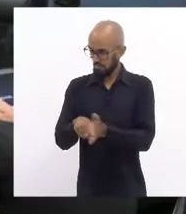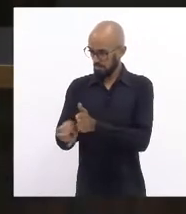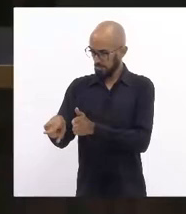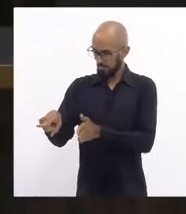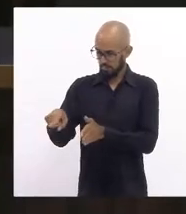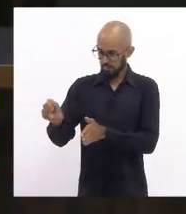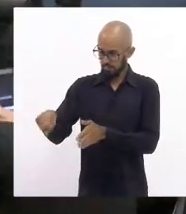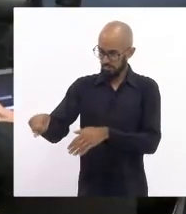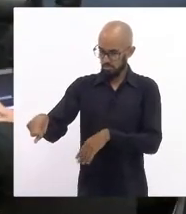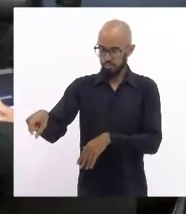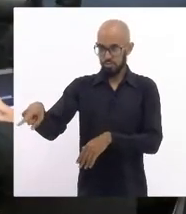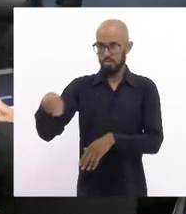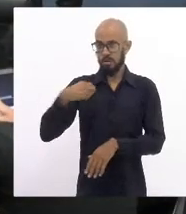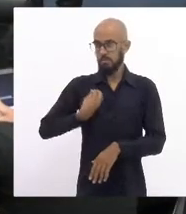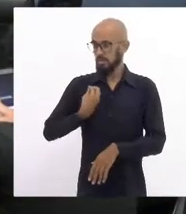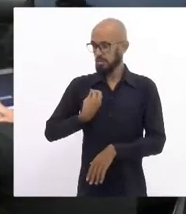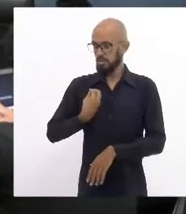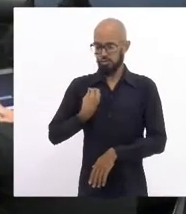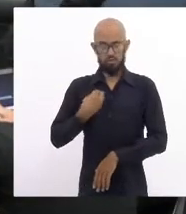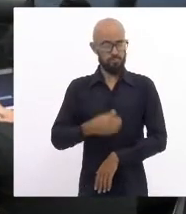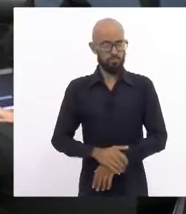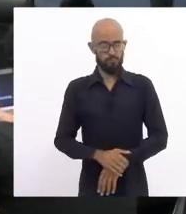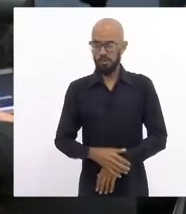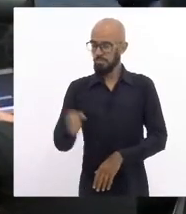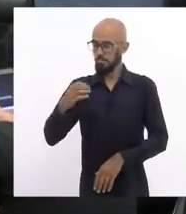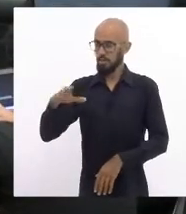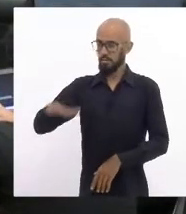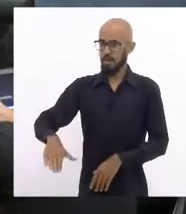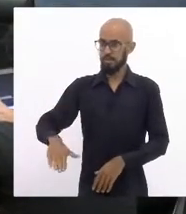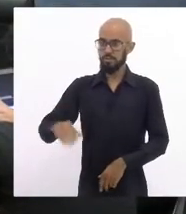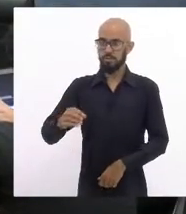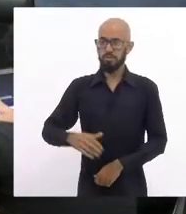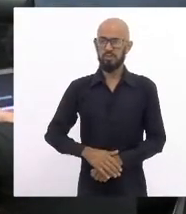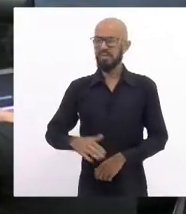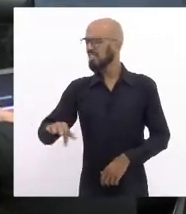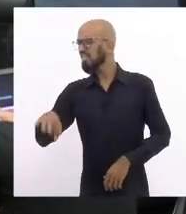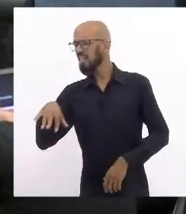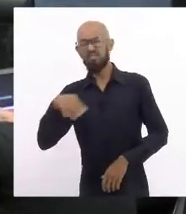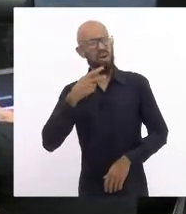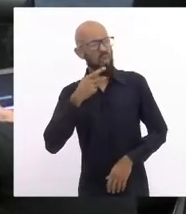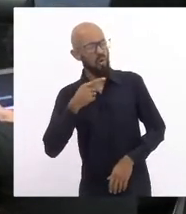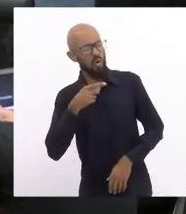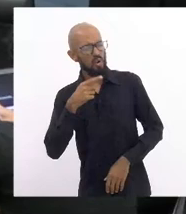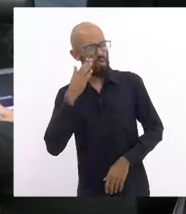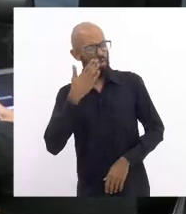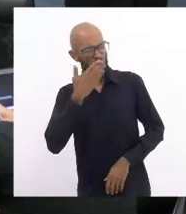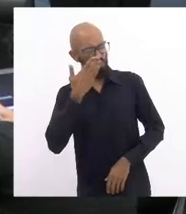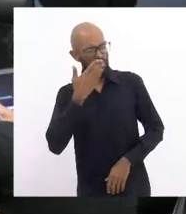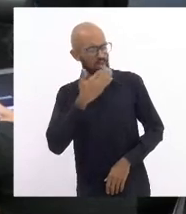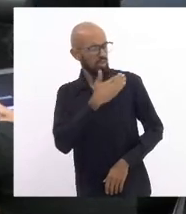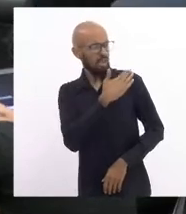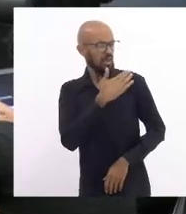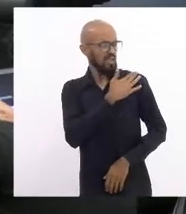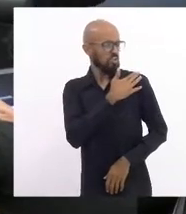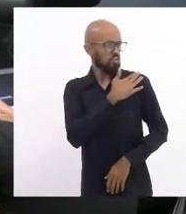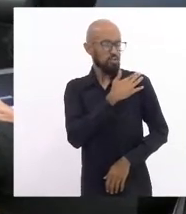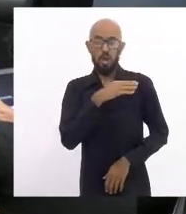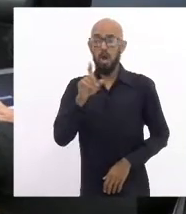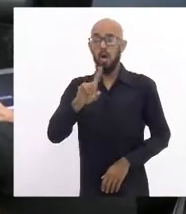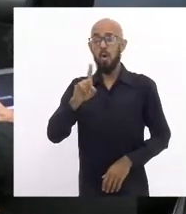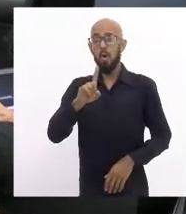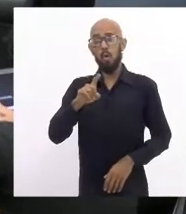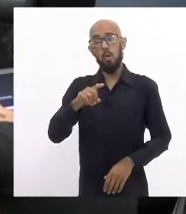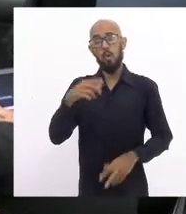confirmada. Obrigado. Boa tarde aí, presidente. Boa tarde. Quem está falando? Não está aparecendo. Tenente? Marcelo